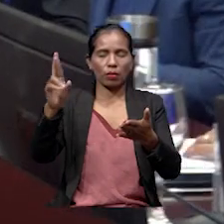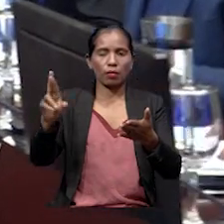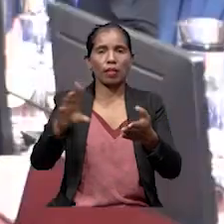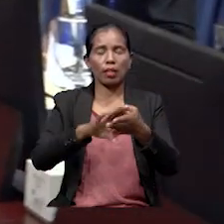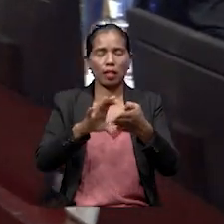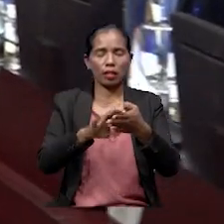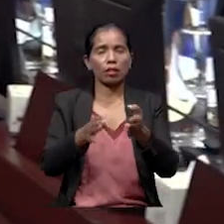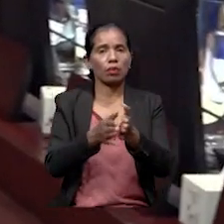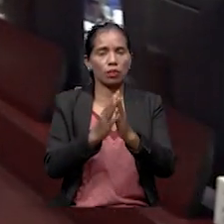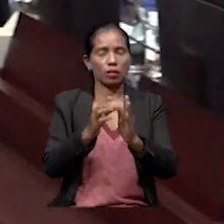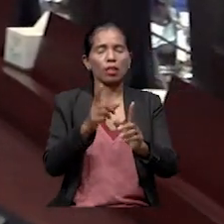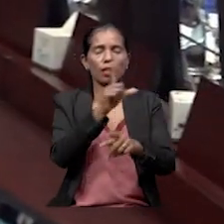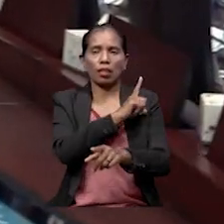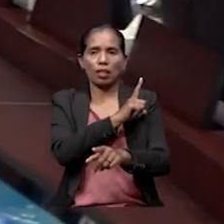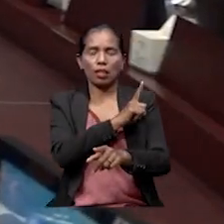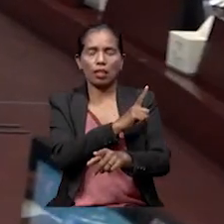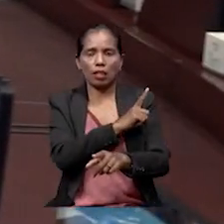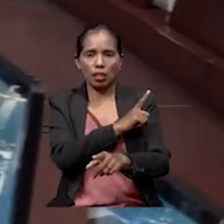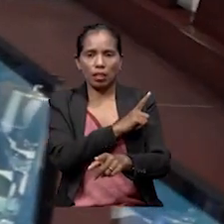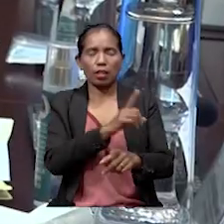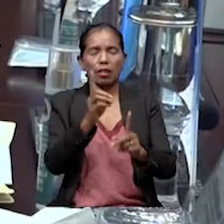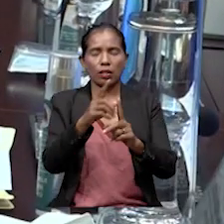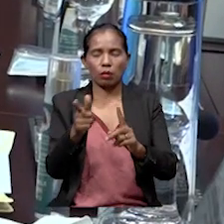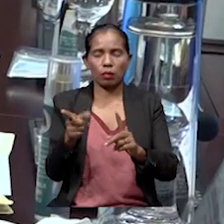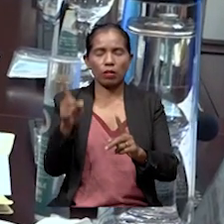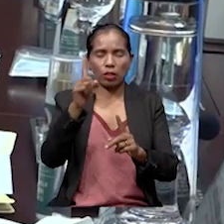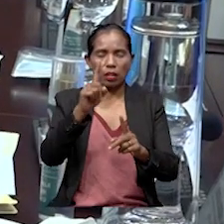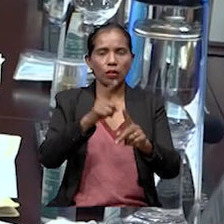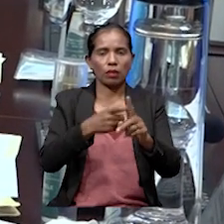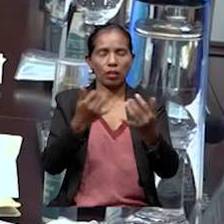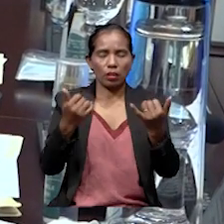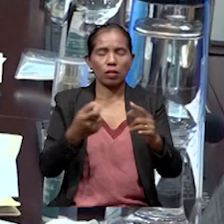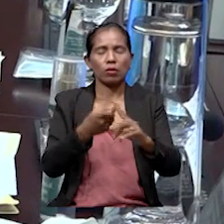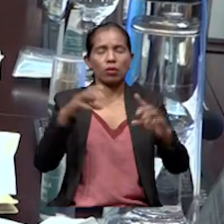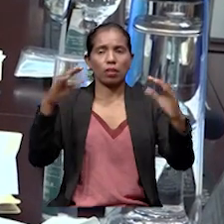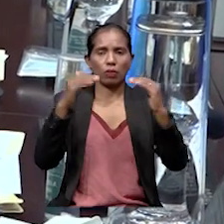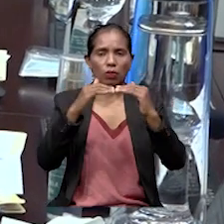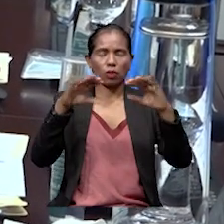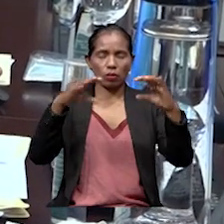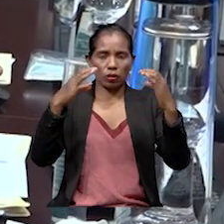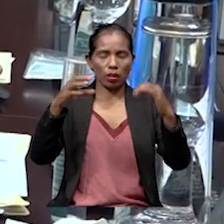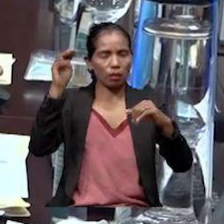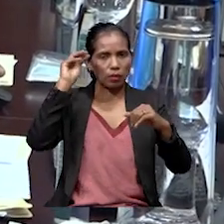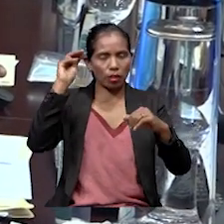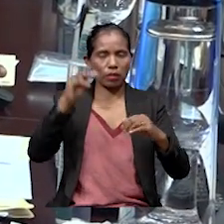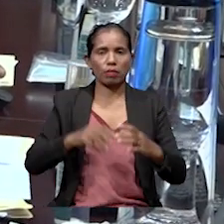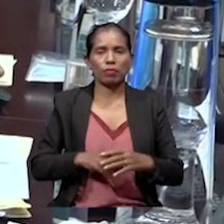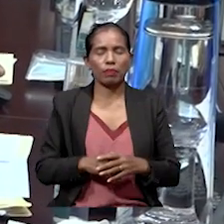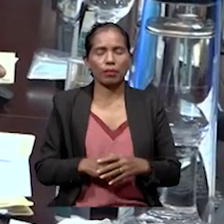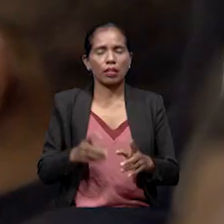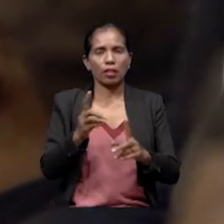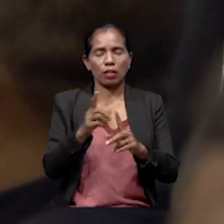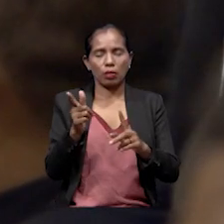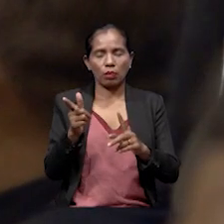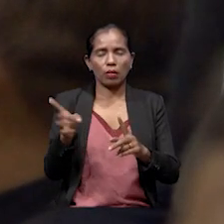reforma Lerinian e a Lourenço Nuresin Ida Fulané, Liu Husi, reunião Conselho Ministro Extraordinário. No Ialon Ronu